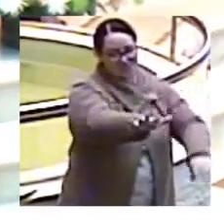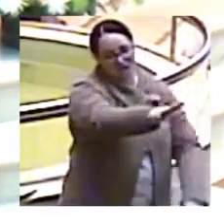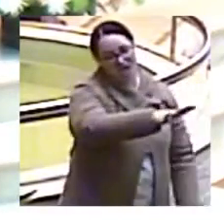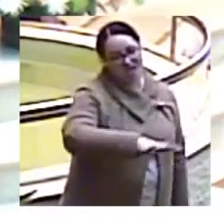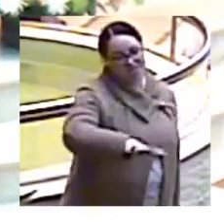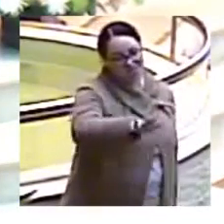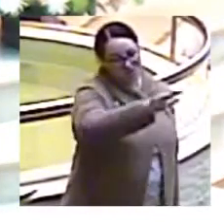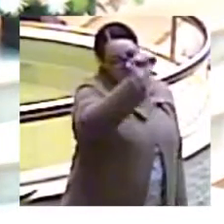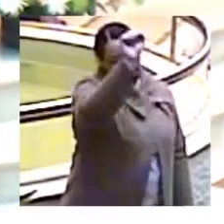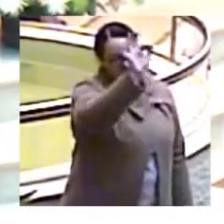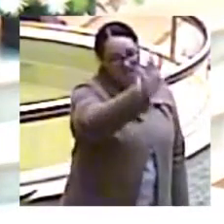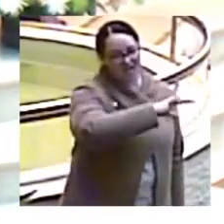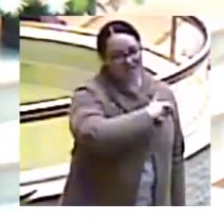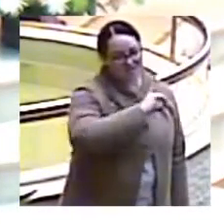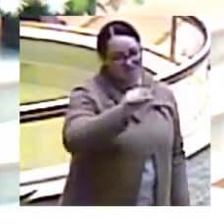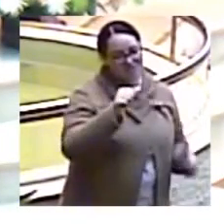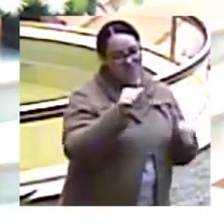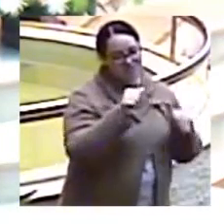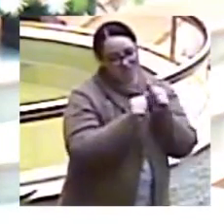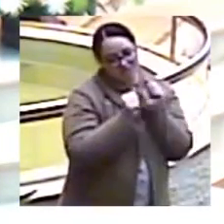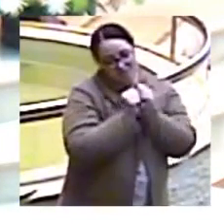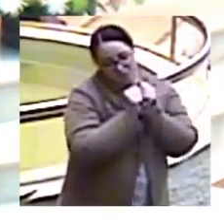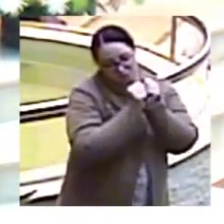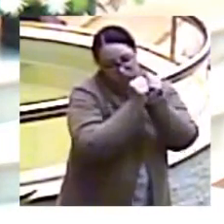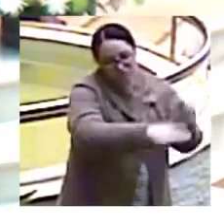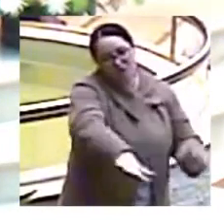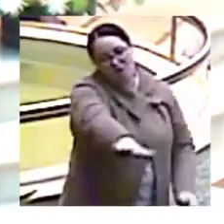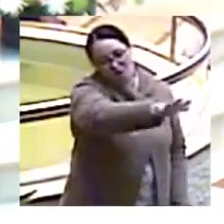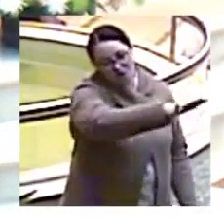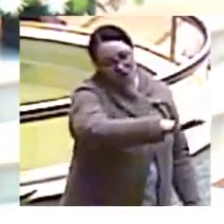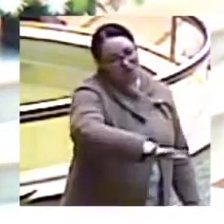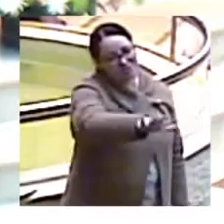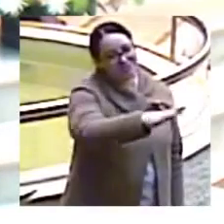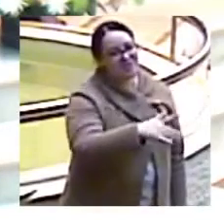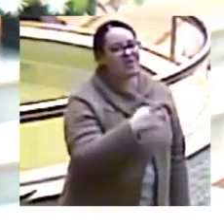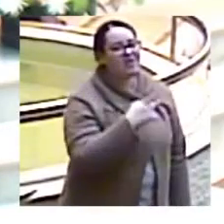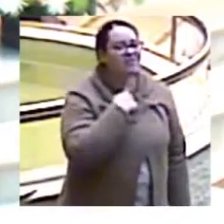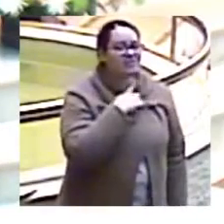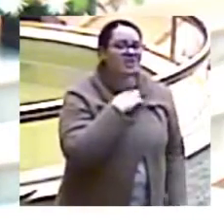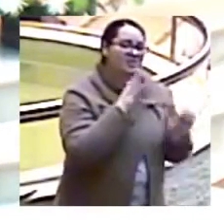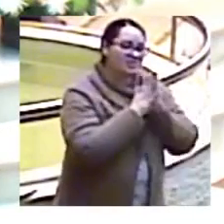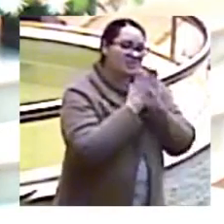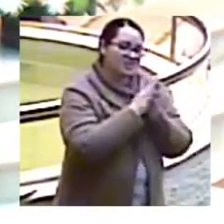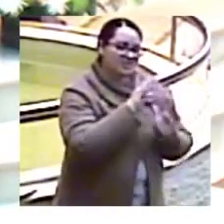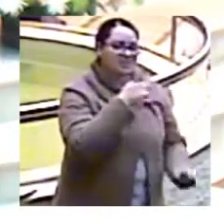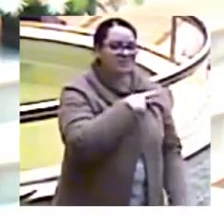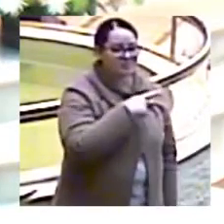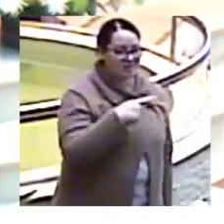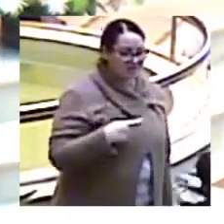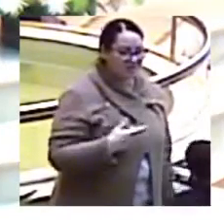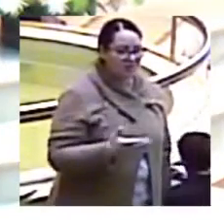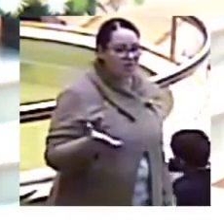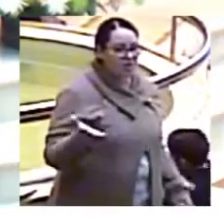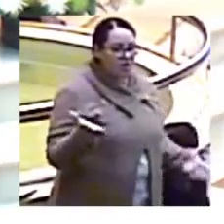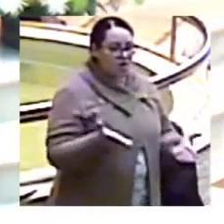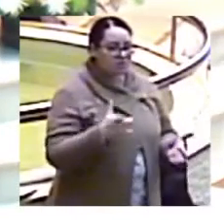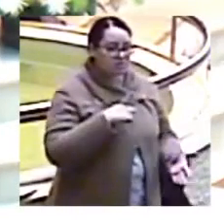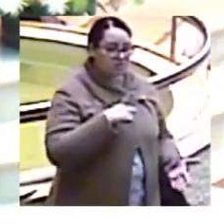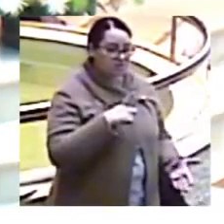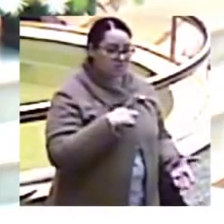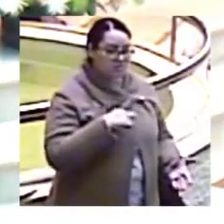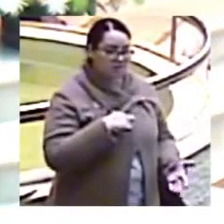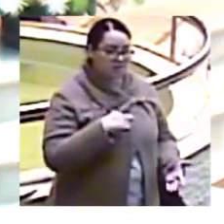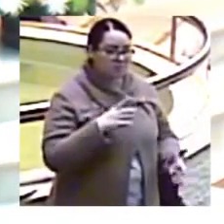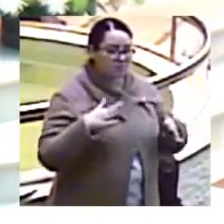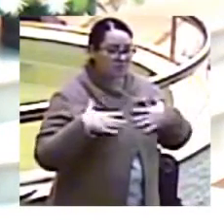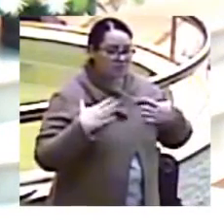com todos vocês aqui em presente. É o nosso desejo, é nosso coração. Hoje nós temos a alegria de receber o